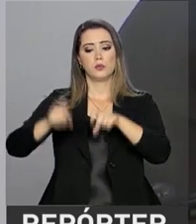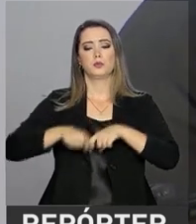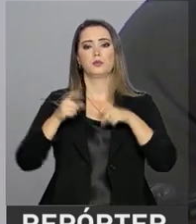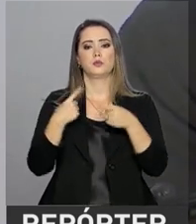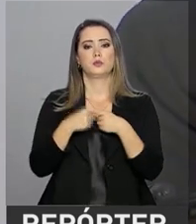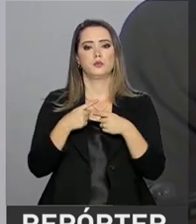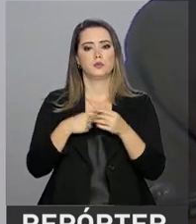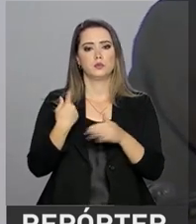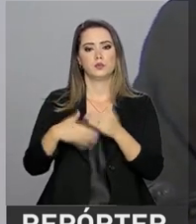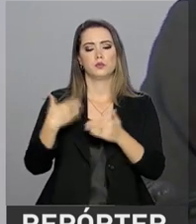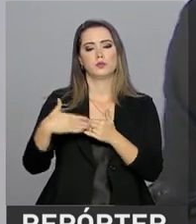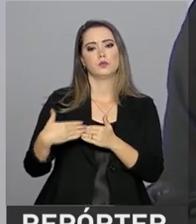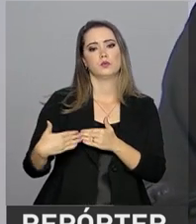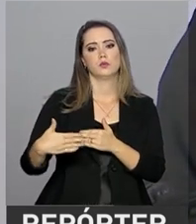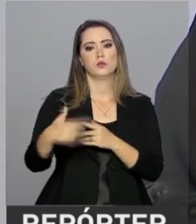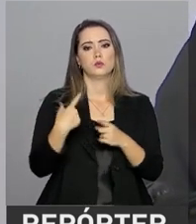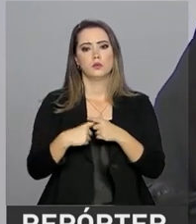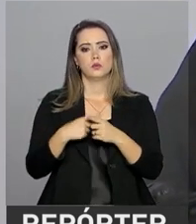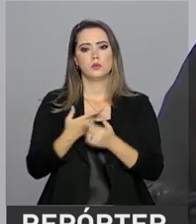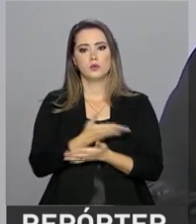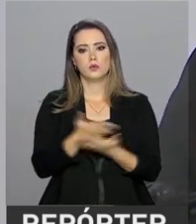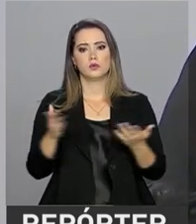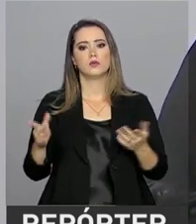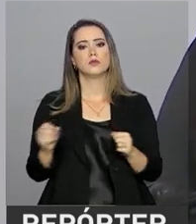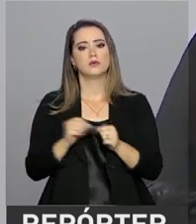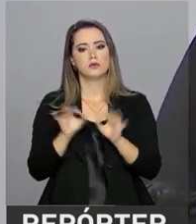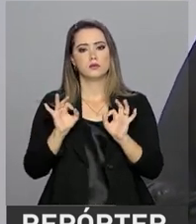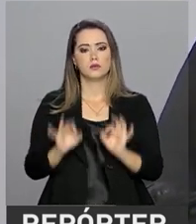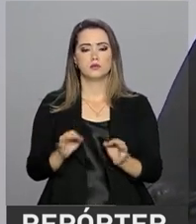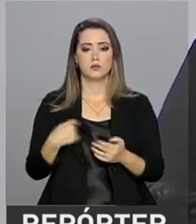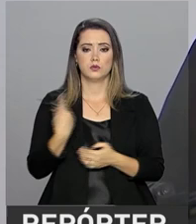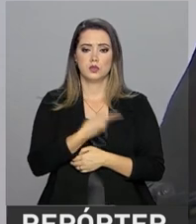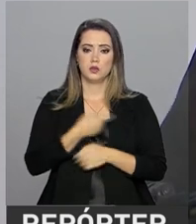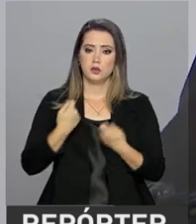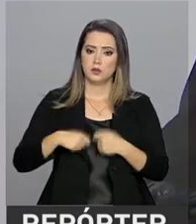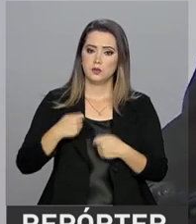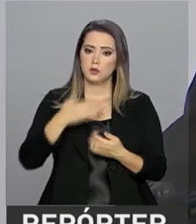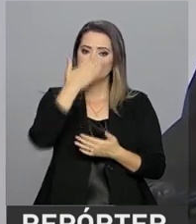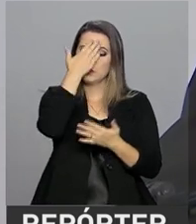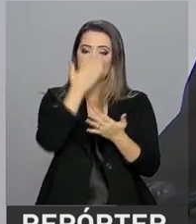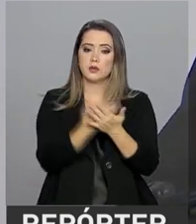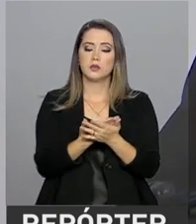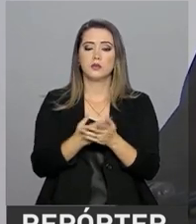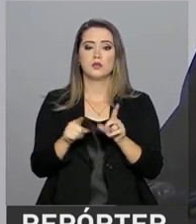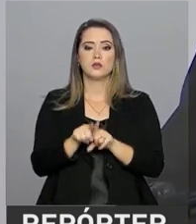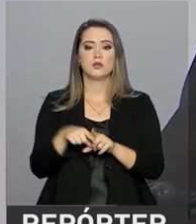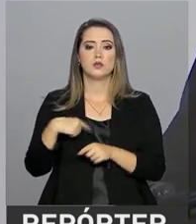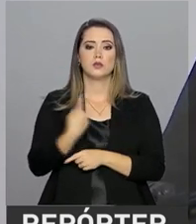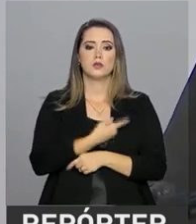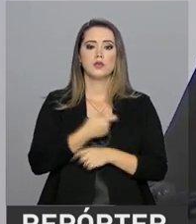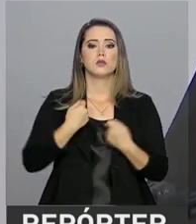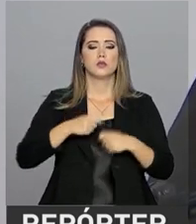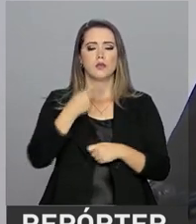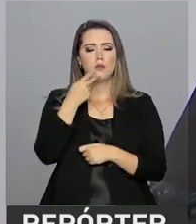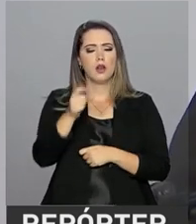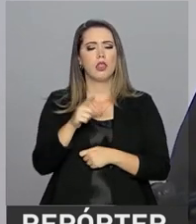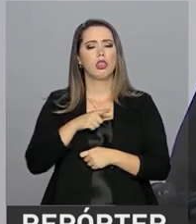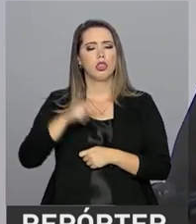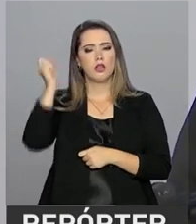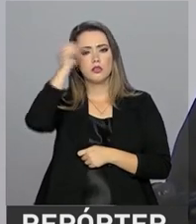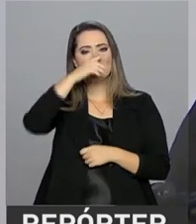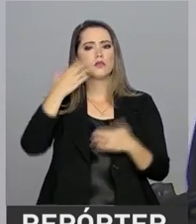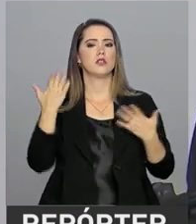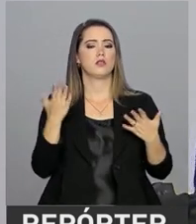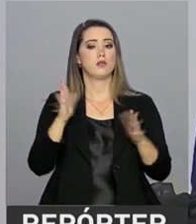pib foi sustentado pelo agronegócio pelos senhores fazem balé que nós temos que otimistas nós temos e temos dificuldades nós